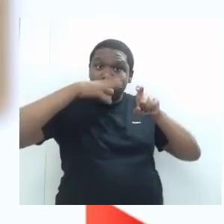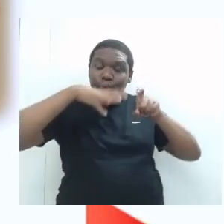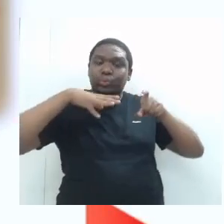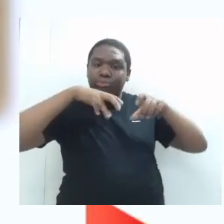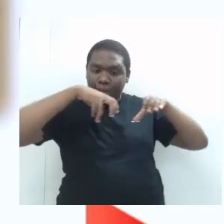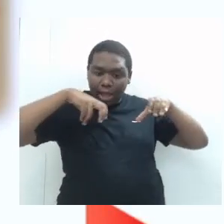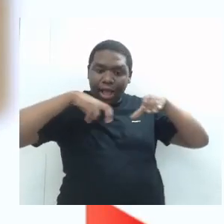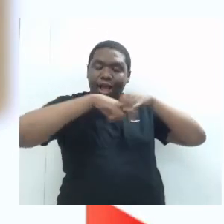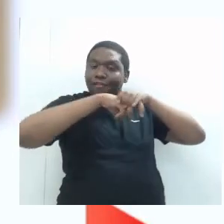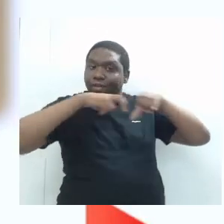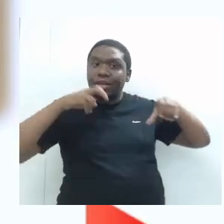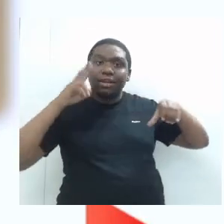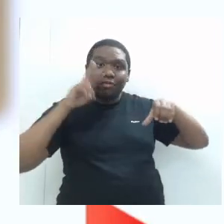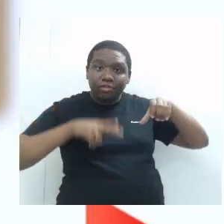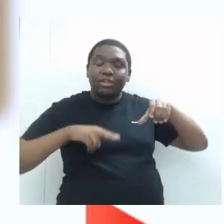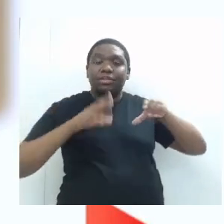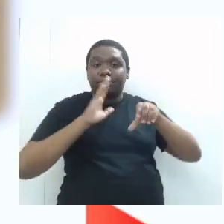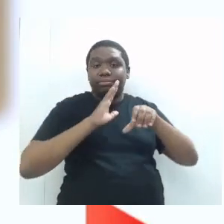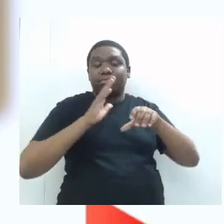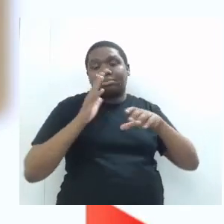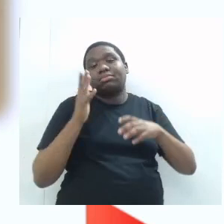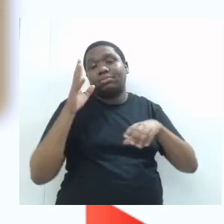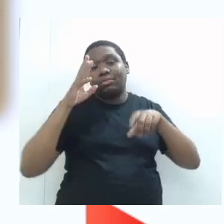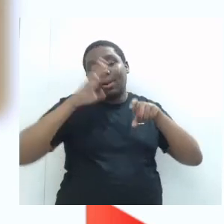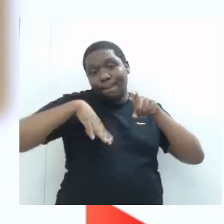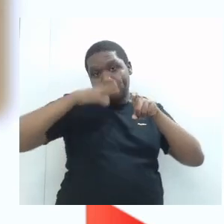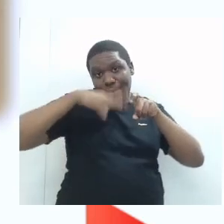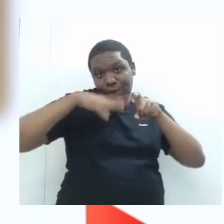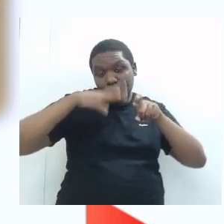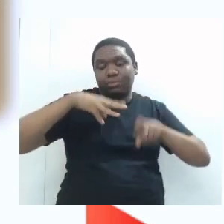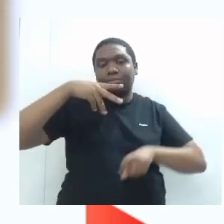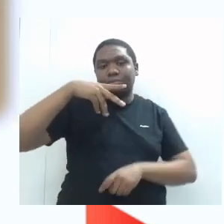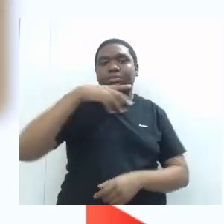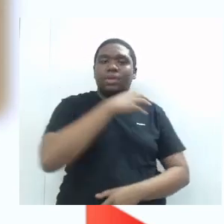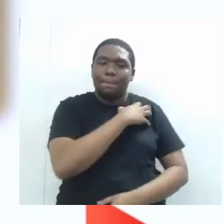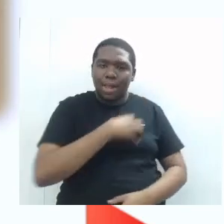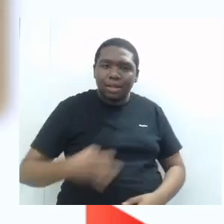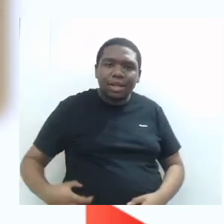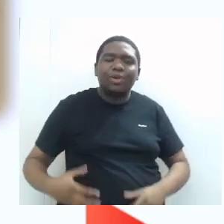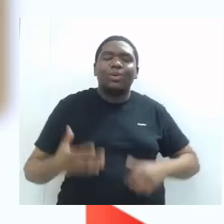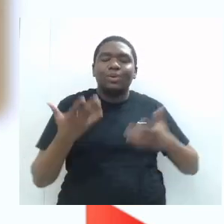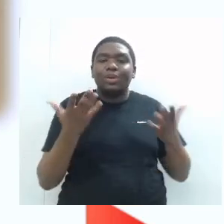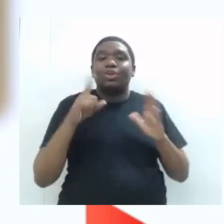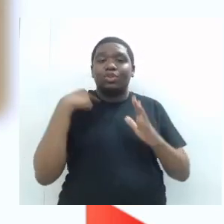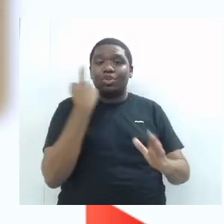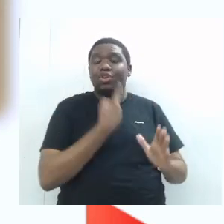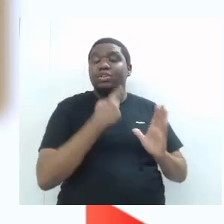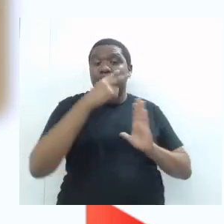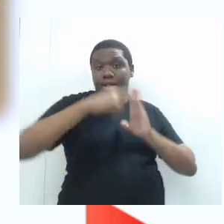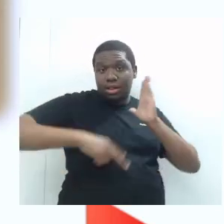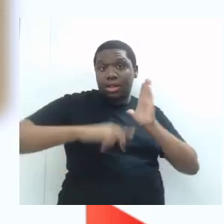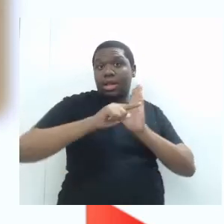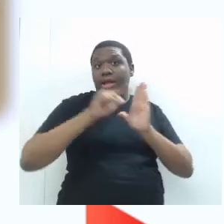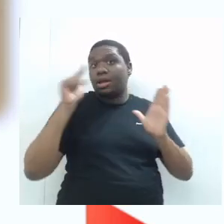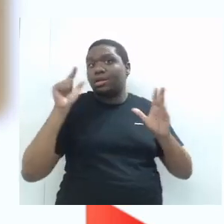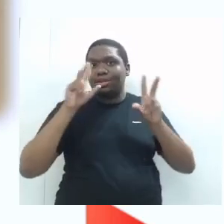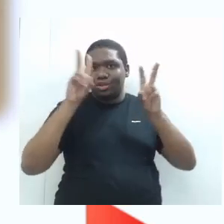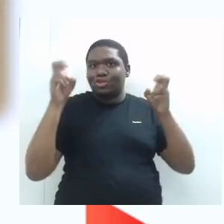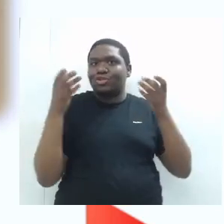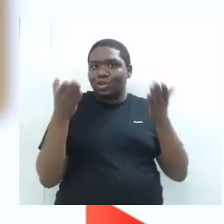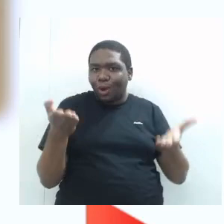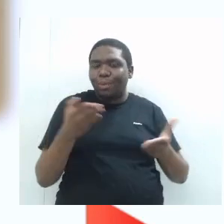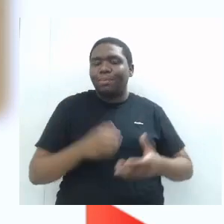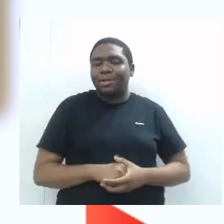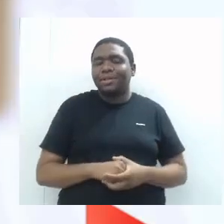uma alegoria, o mito da caverna de Platão. Antes de lermos um pouco sobre o mito da caverna,